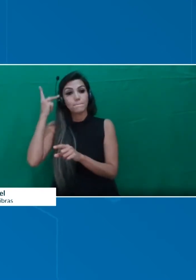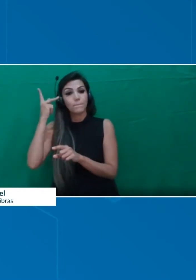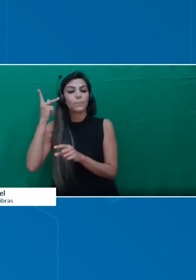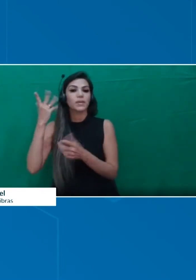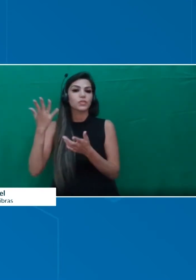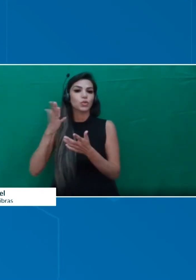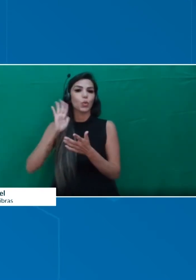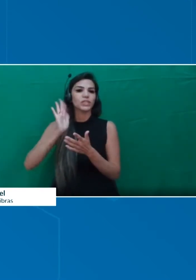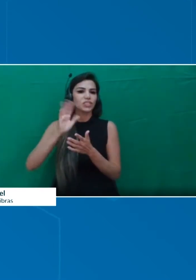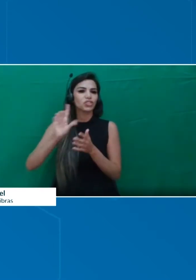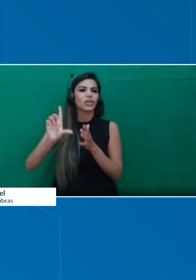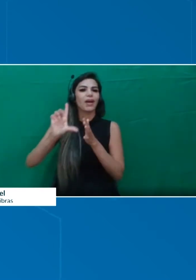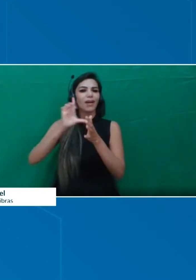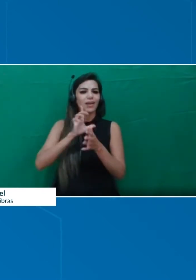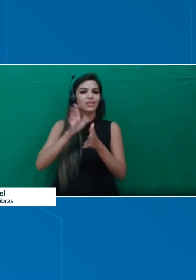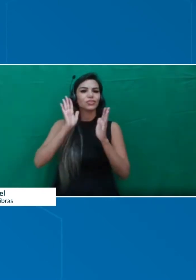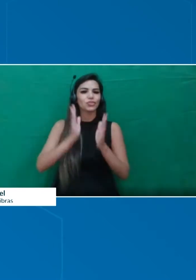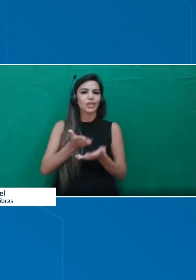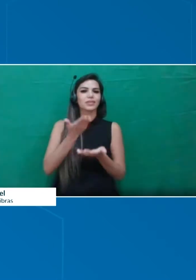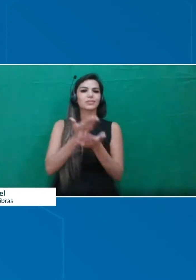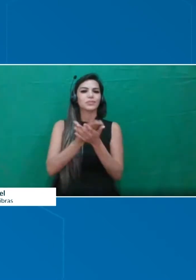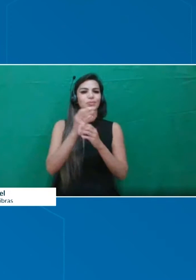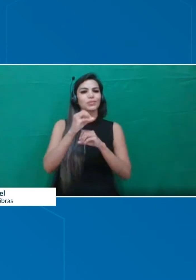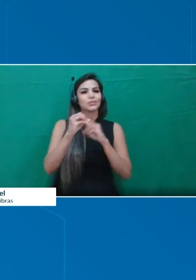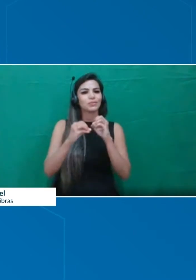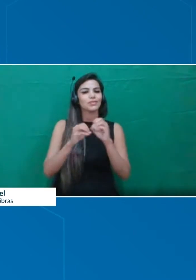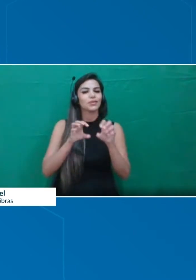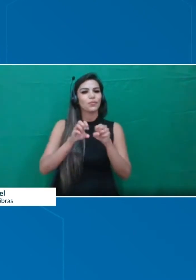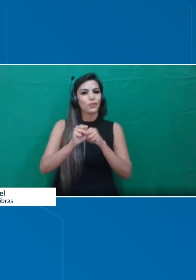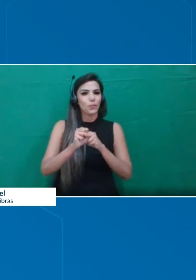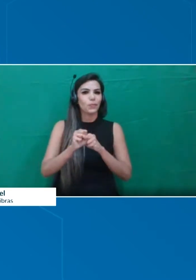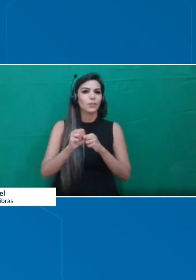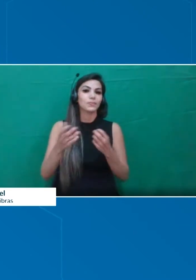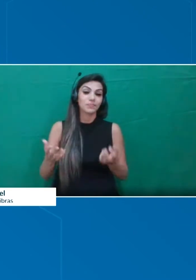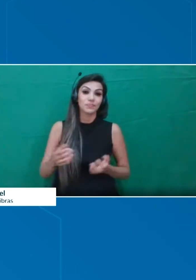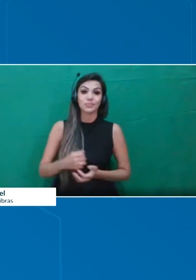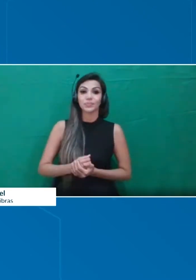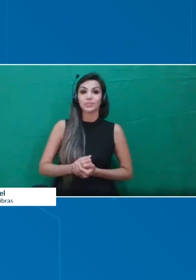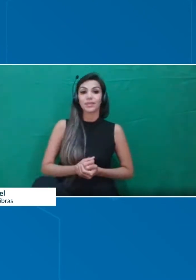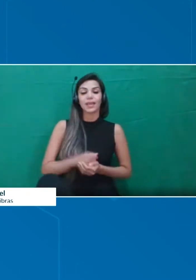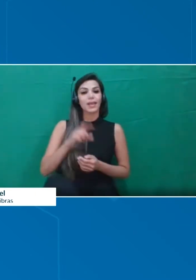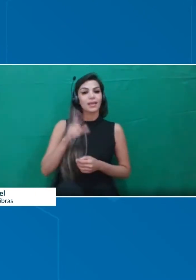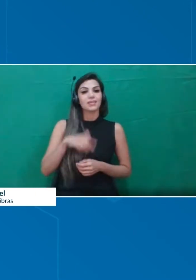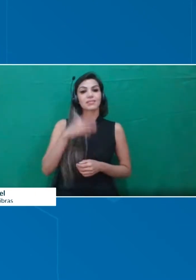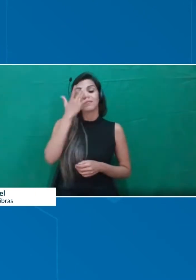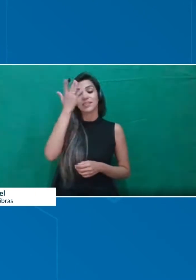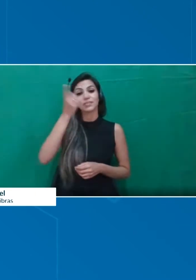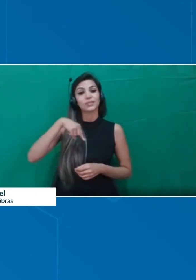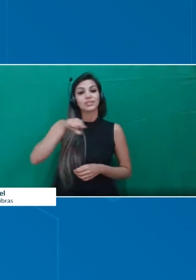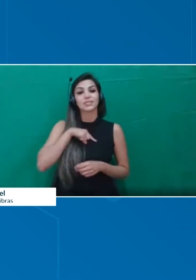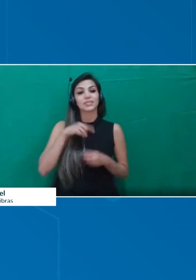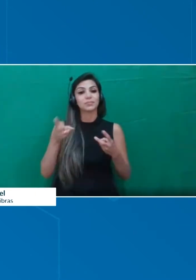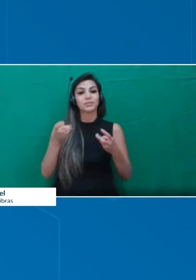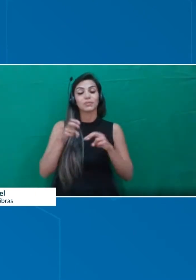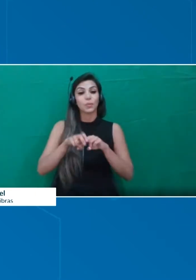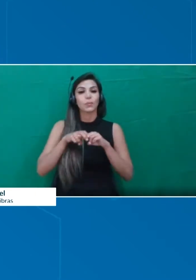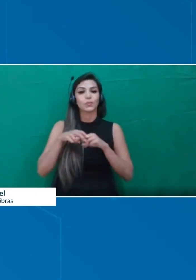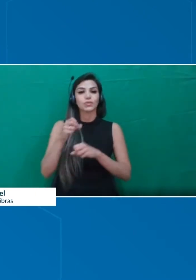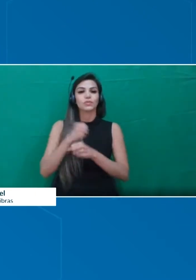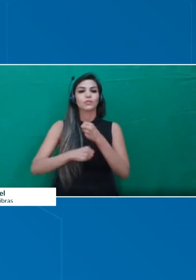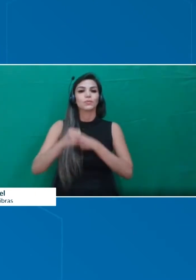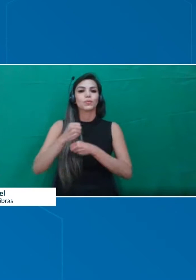Posso dizer, assim, é muito fácil a gente perceber isso, porque de 2007 para